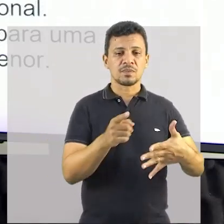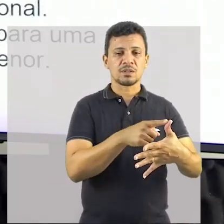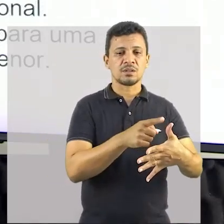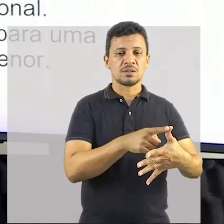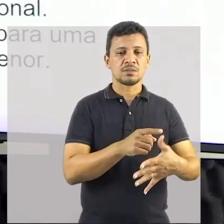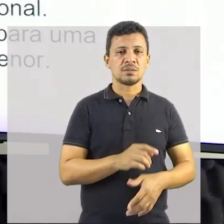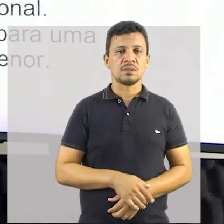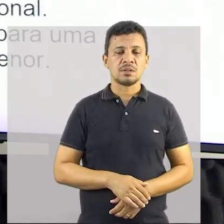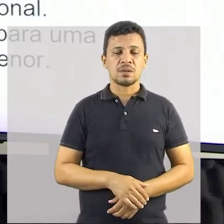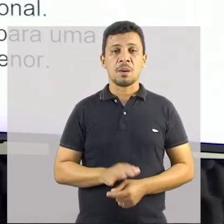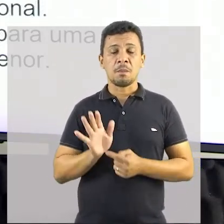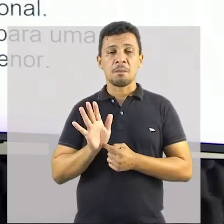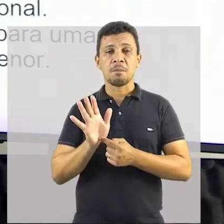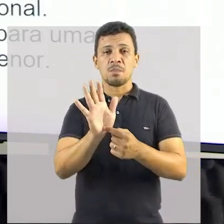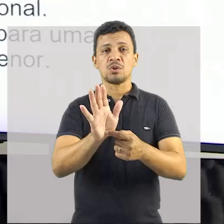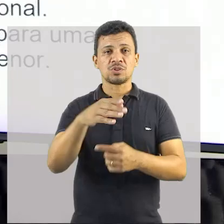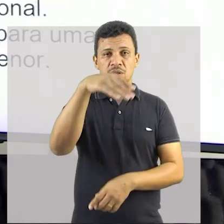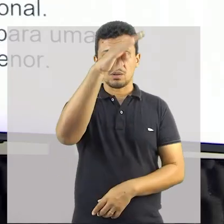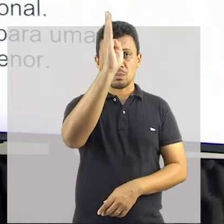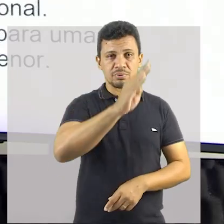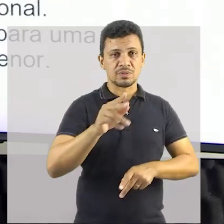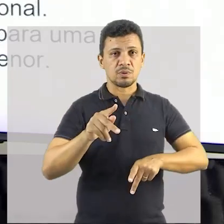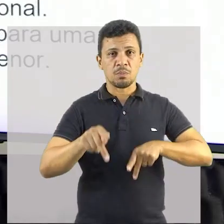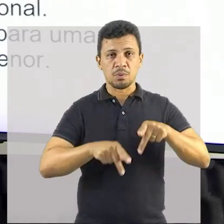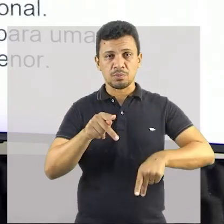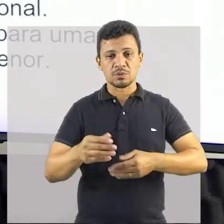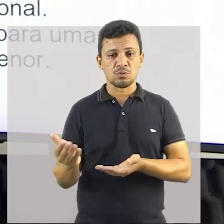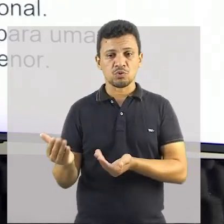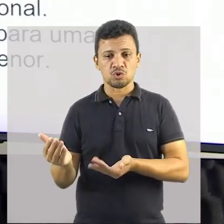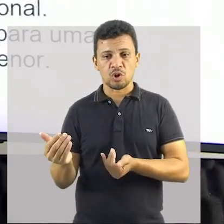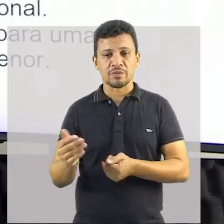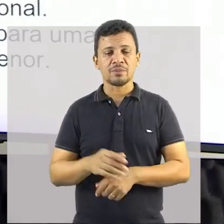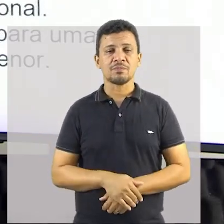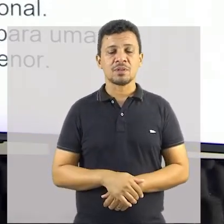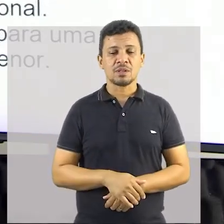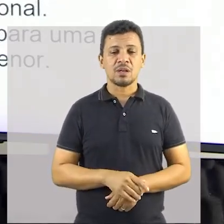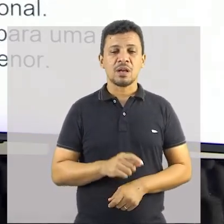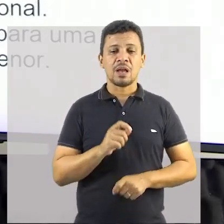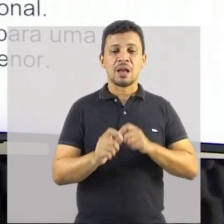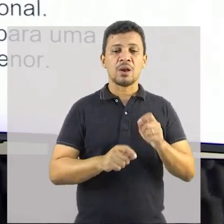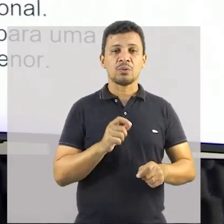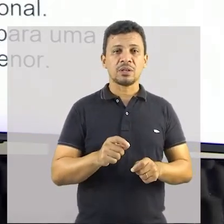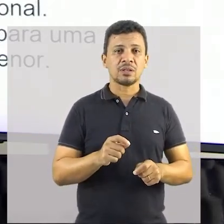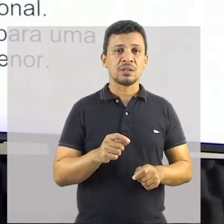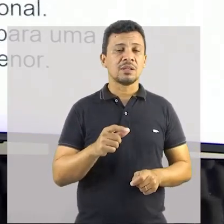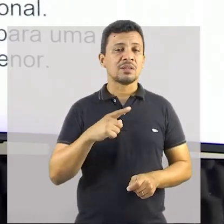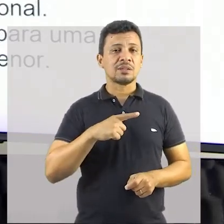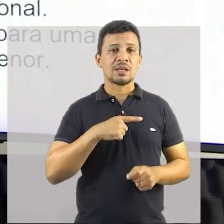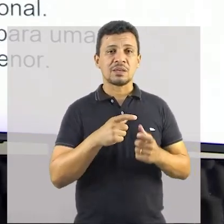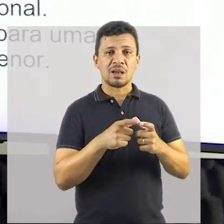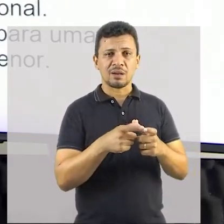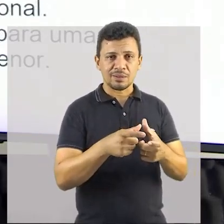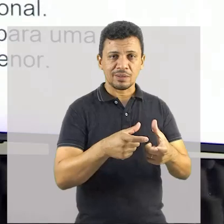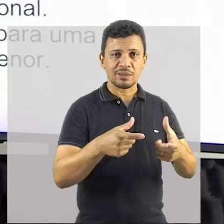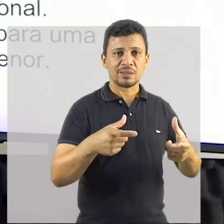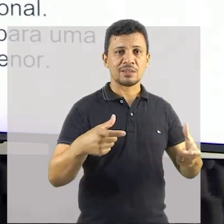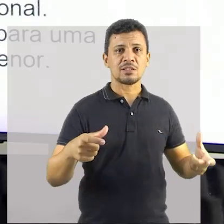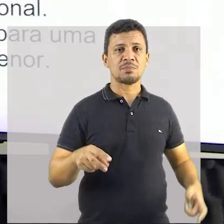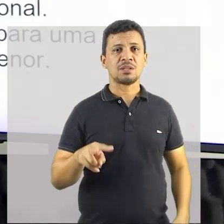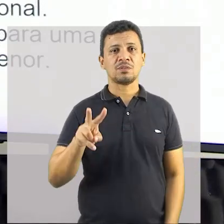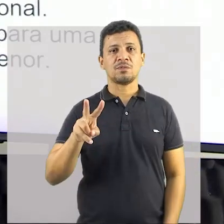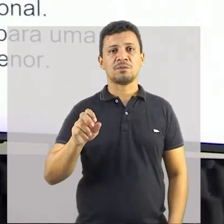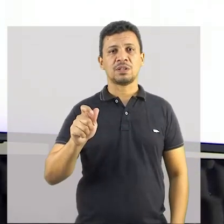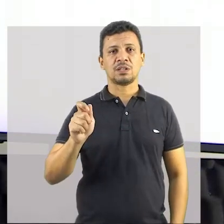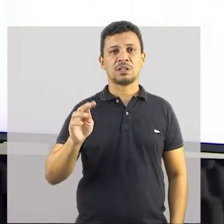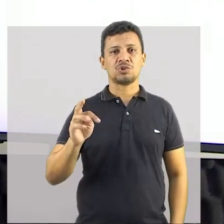letra A. Essa pirâmide mostra que o Brasil é uma população jovem, o que evidencia uma situação de elevado crescimento vegetativo. Veja